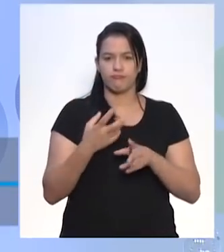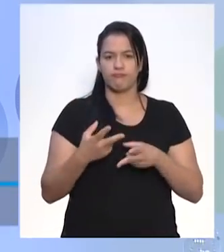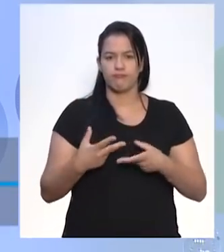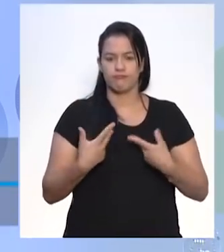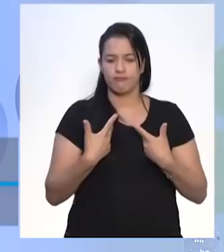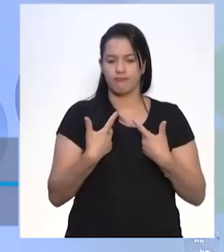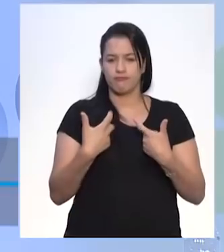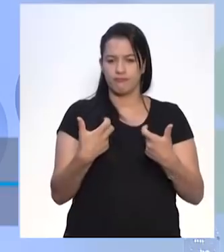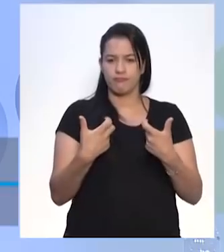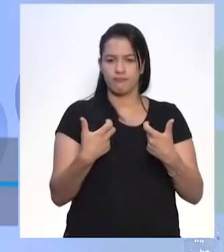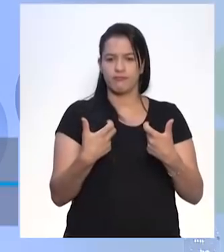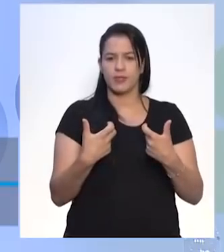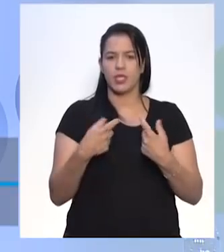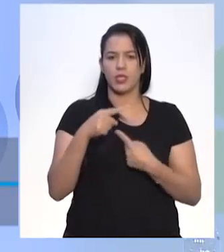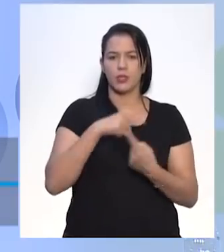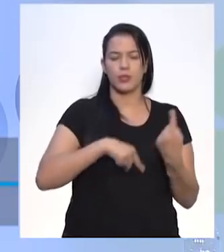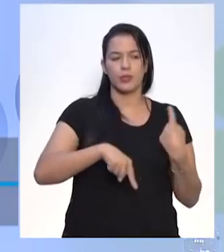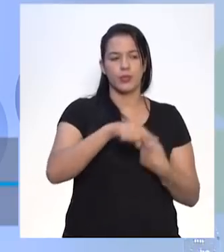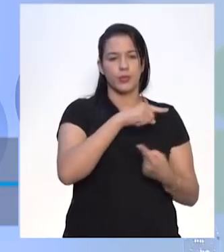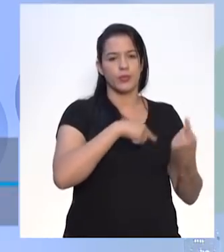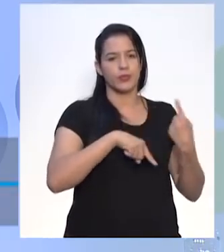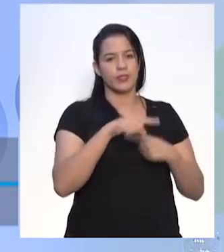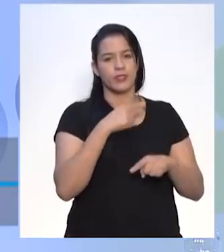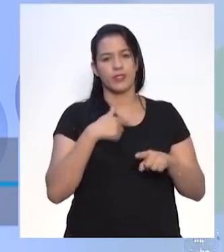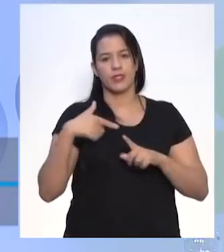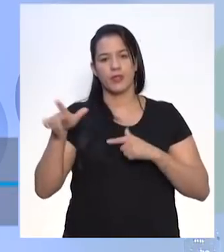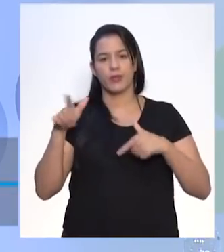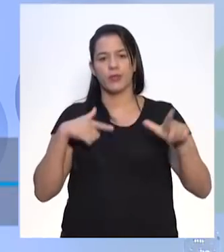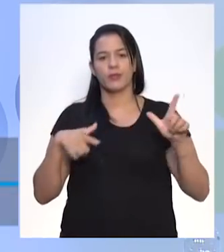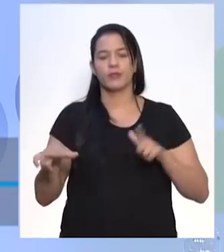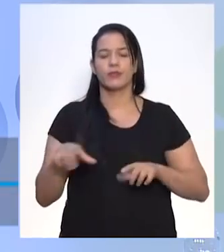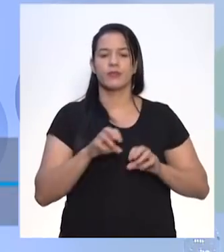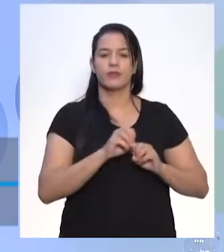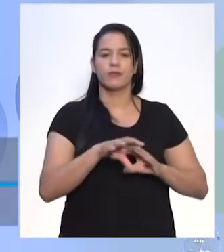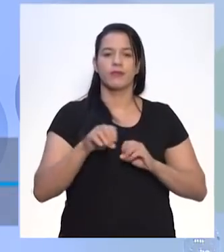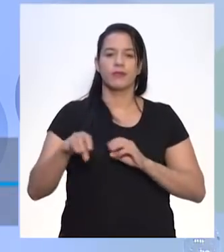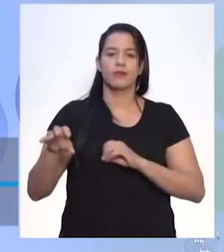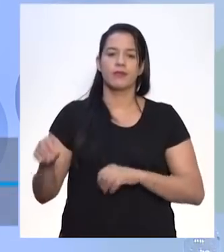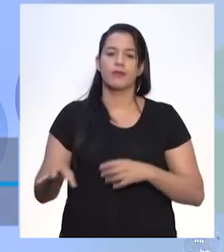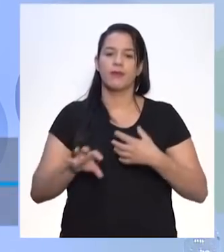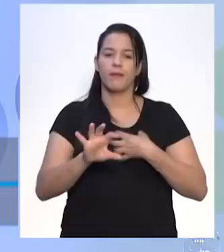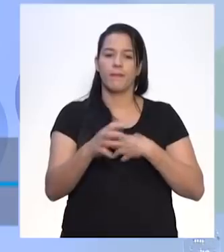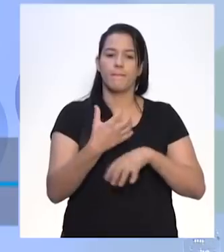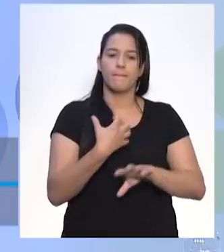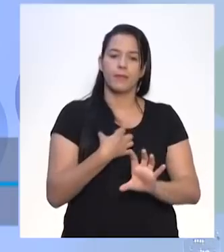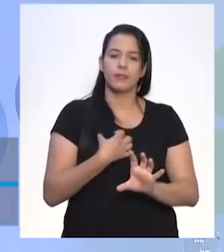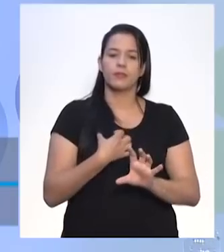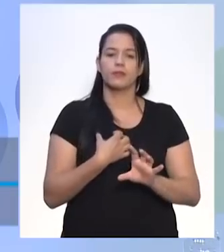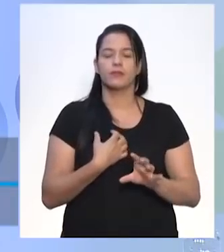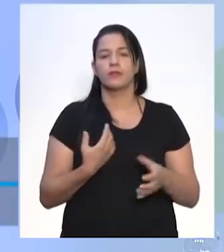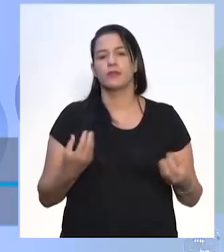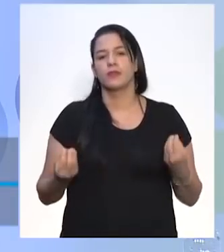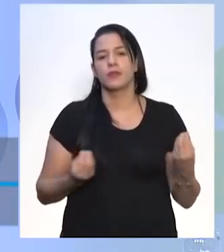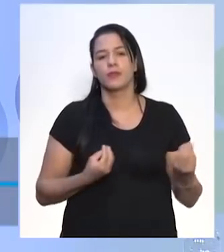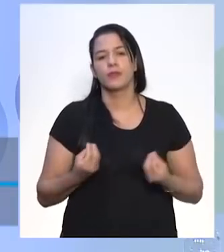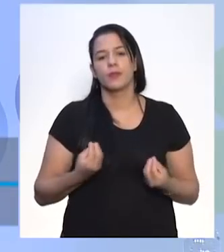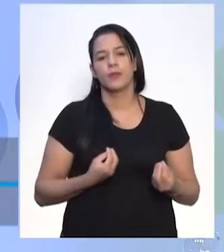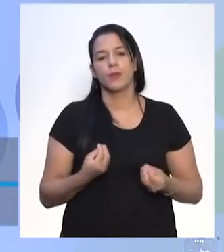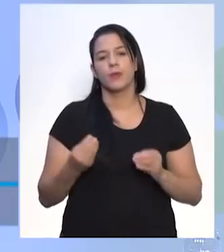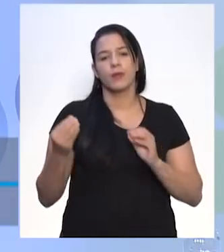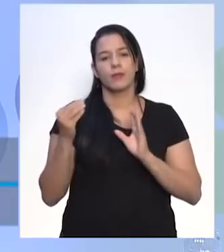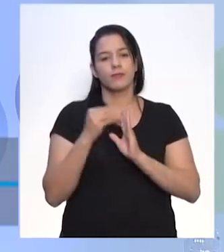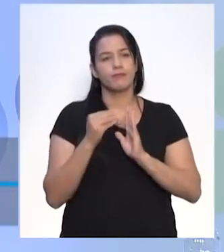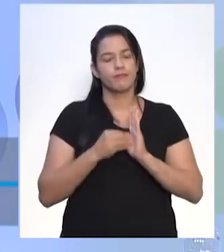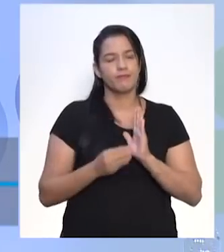que isto se relaciona com todos os outros eixos da educação. Então a empatia, né? Como que ela pode estar assim